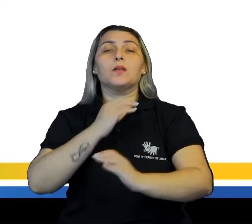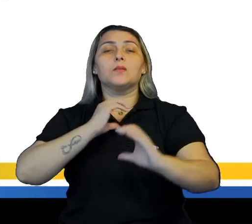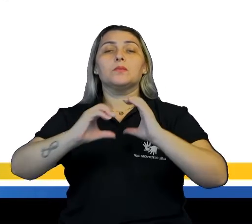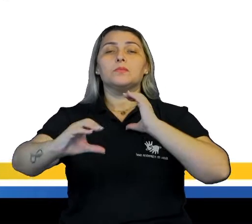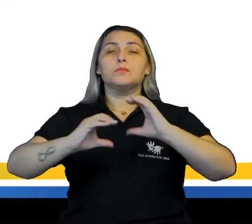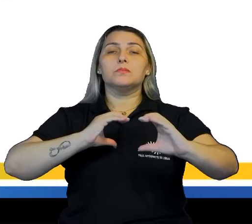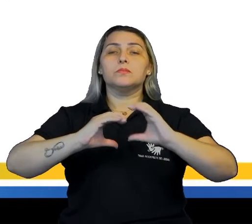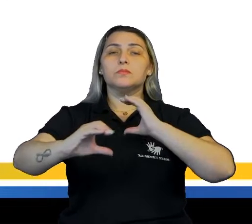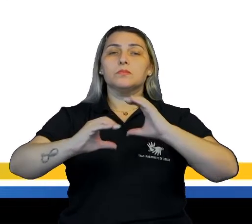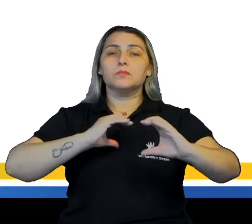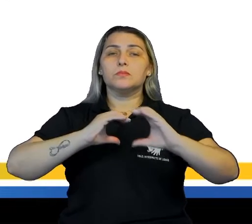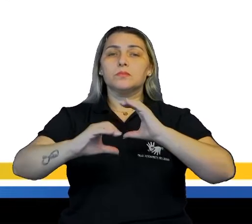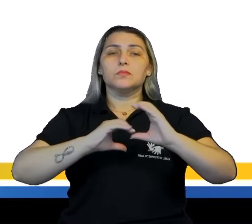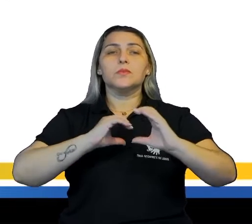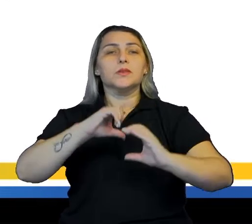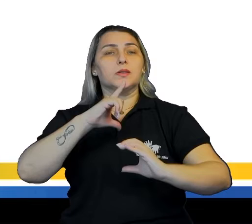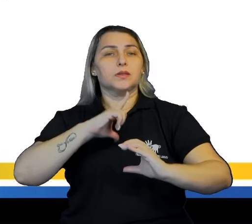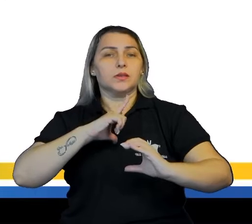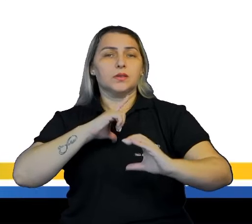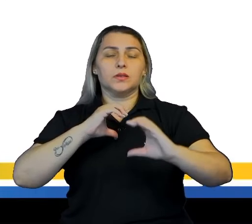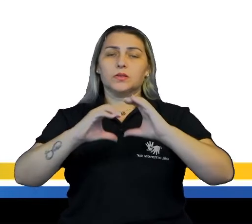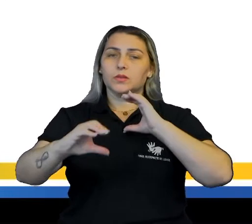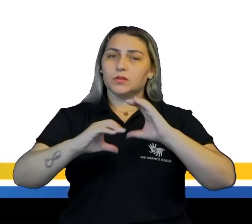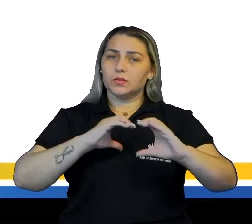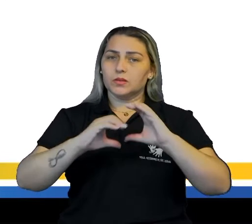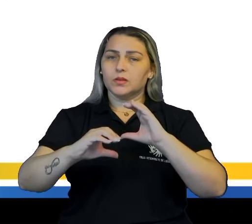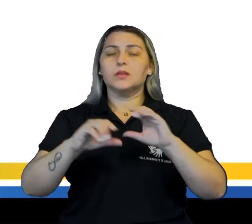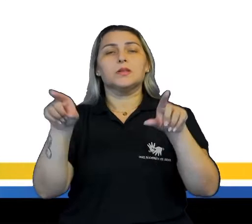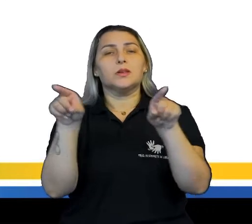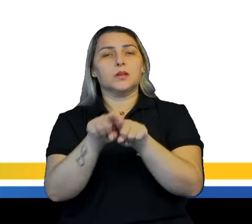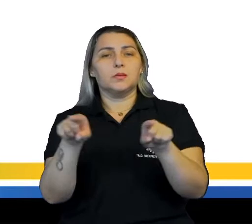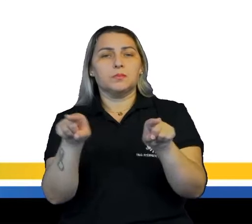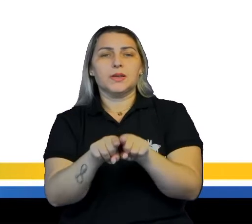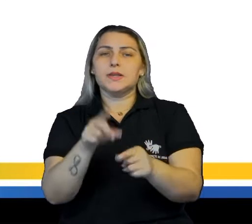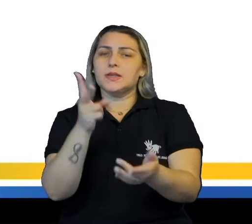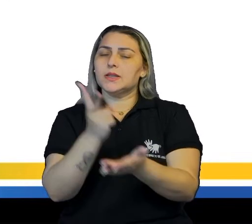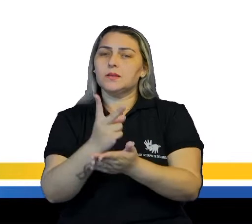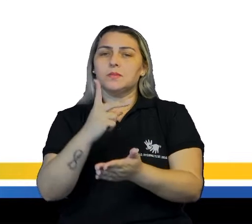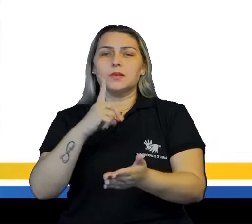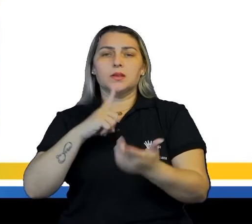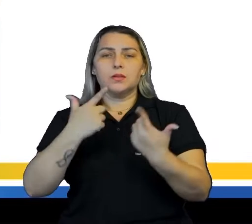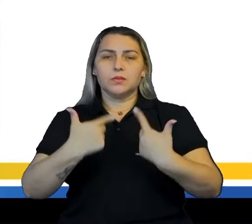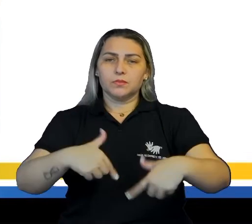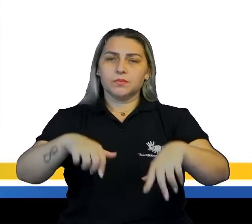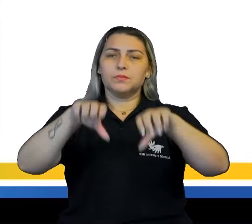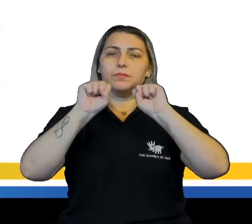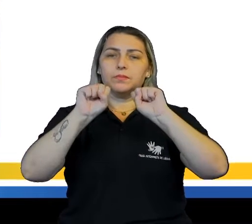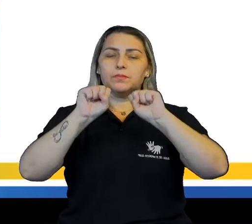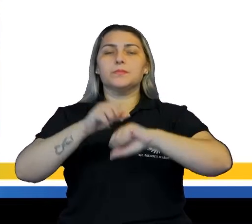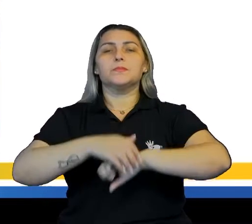comunicativos. Onde há comunicação, assim haverá sempre uma linguagem.